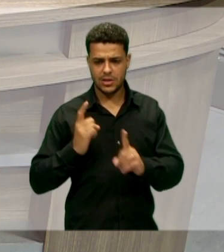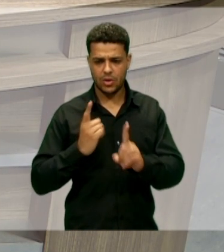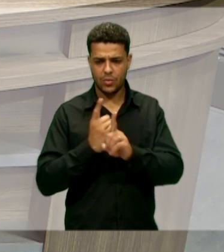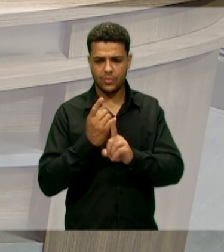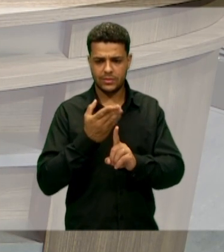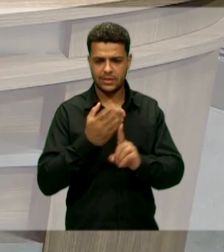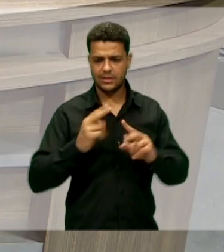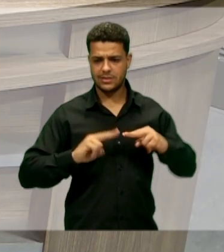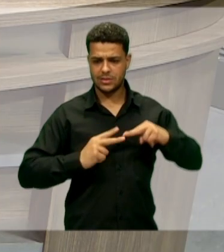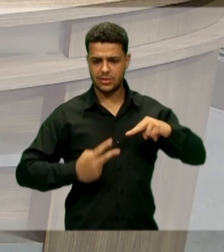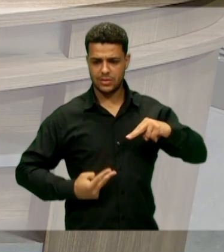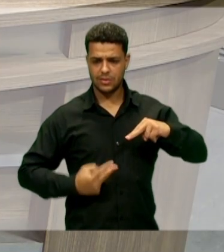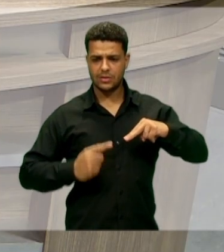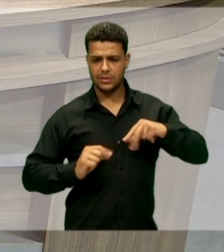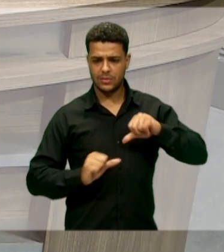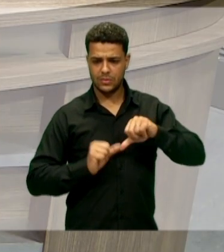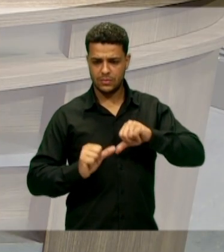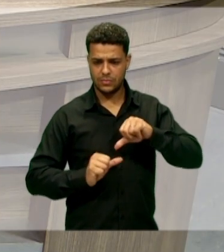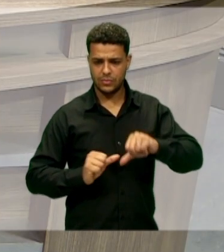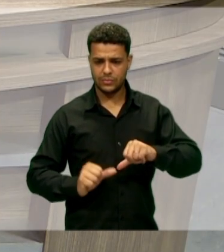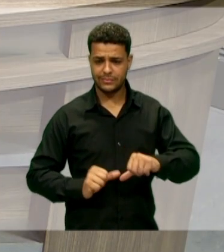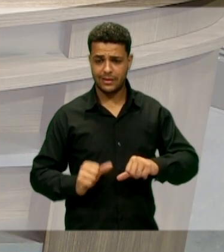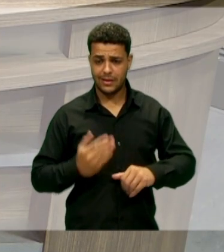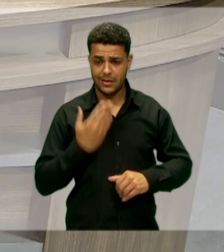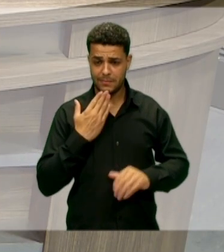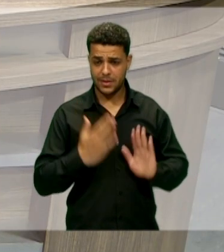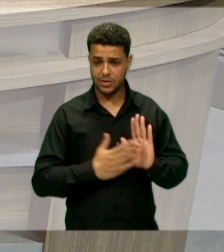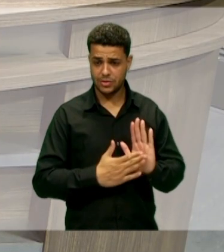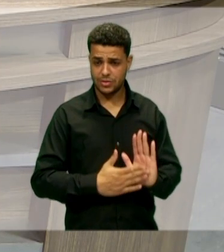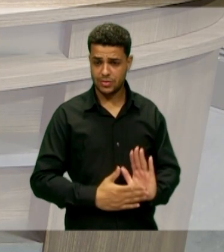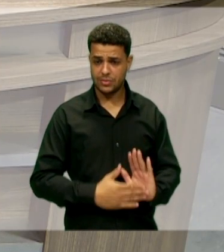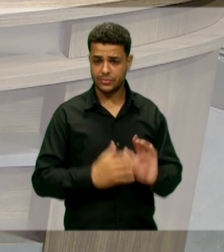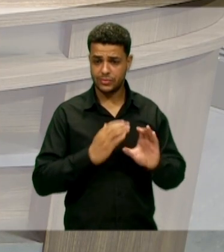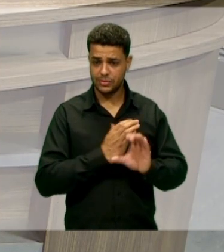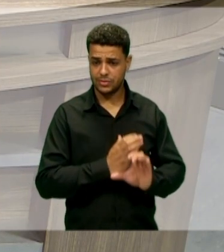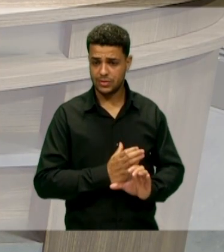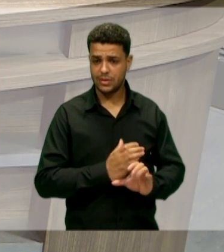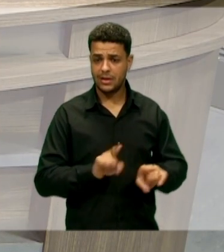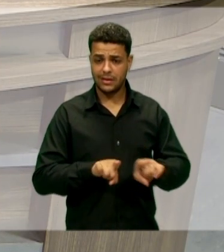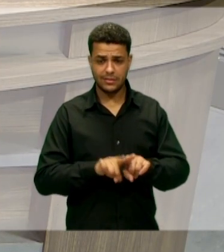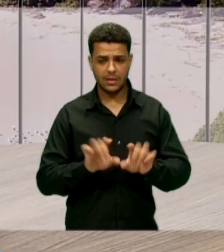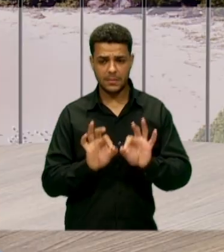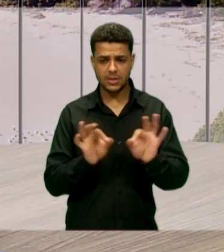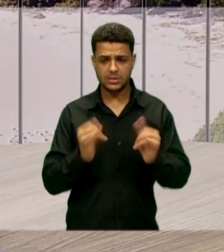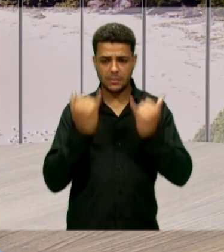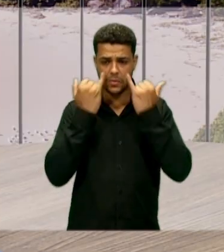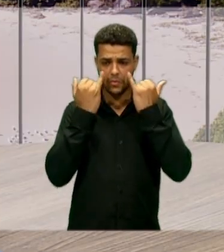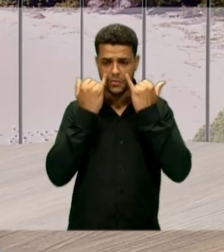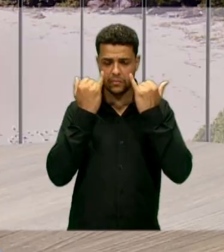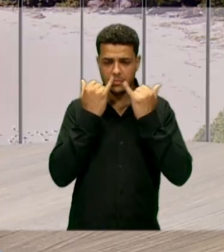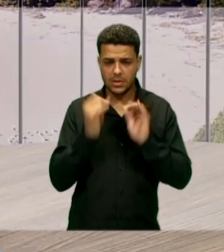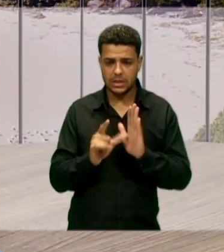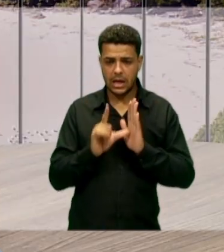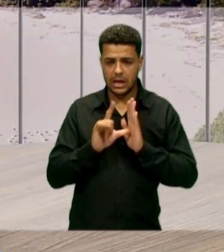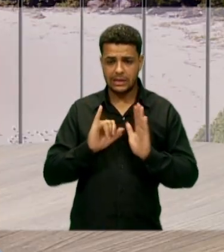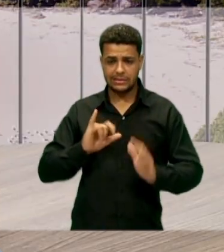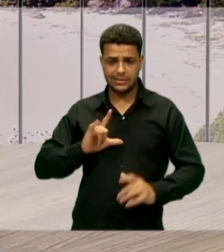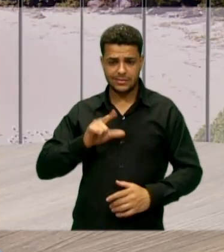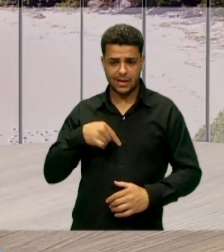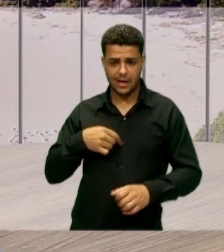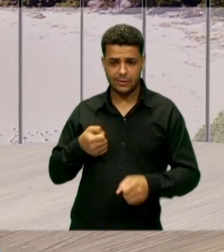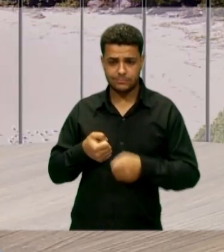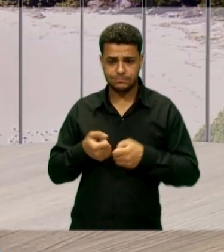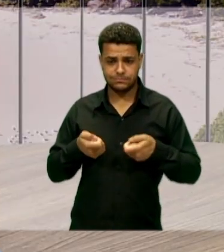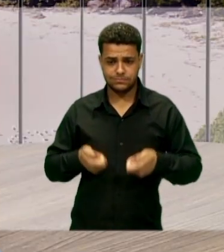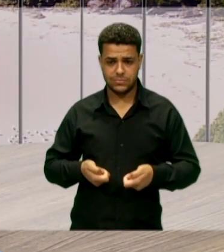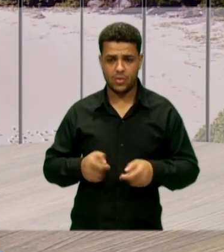dessas mutações, estabelecer até algumas propostas de tratamento, ou às vezes apenas uma informação prognóstica, se esse tumor é mais agressivo